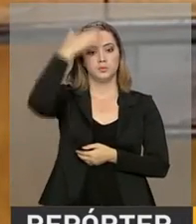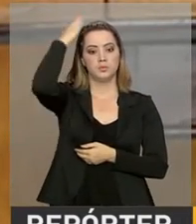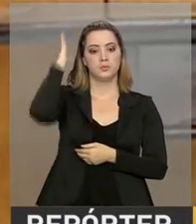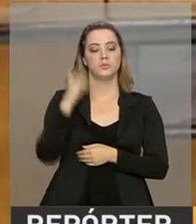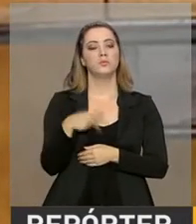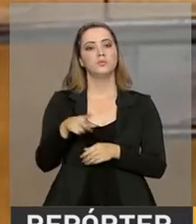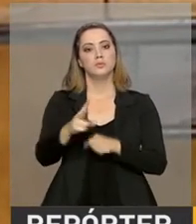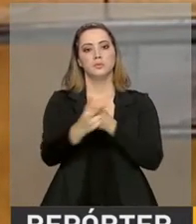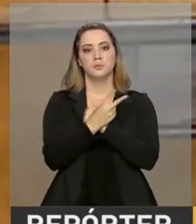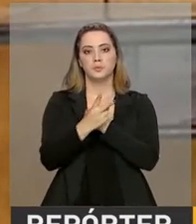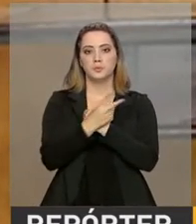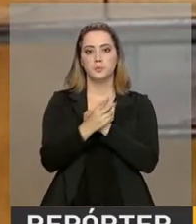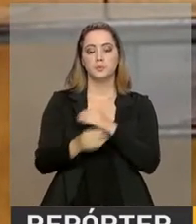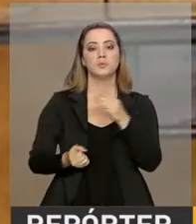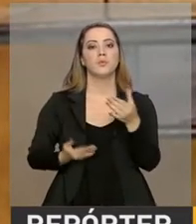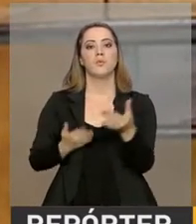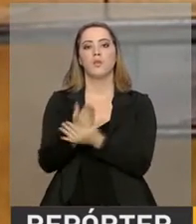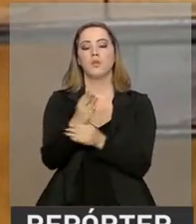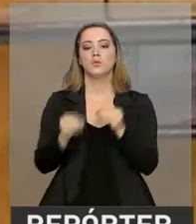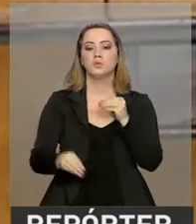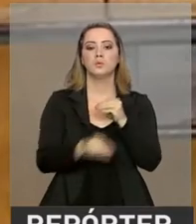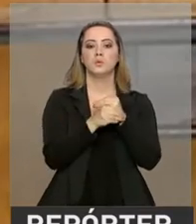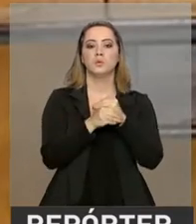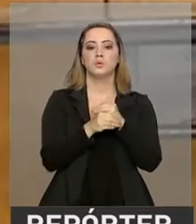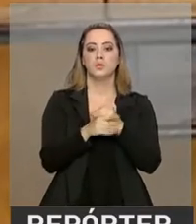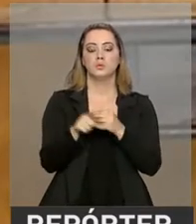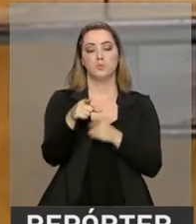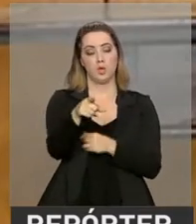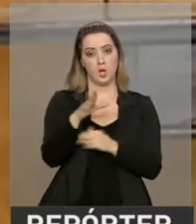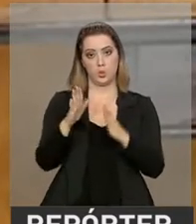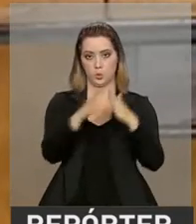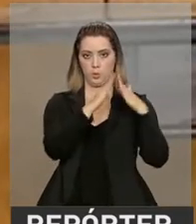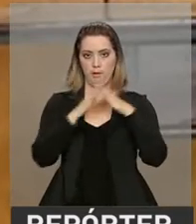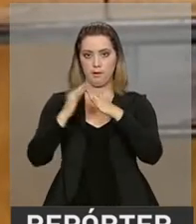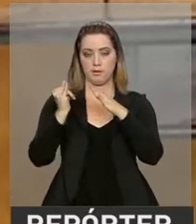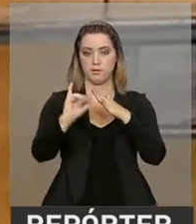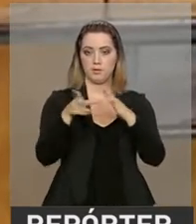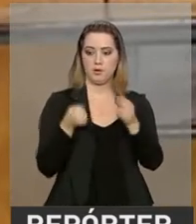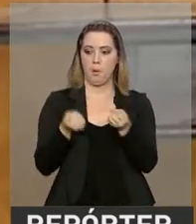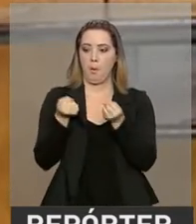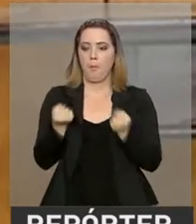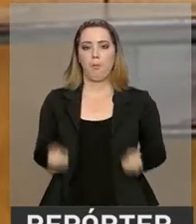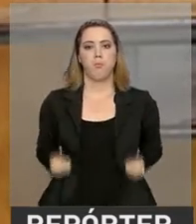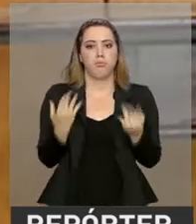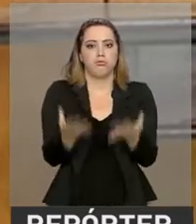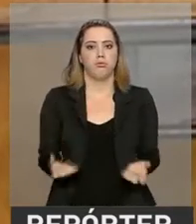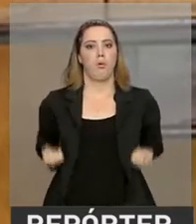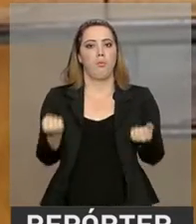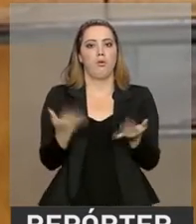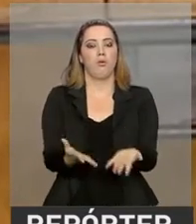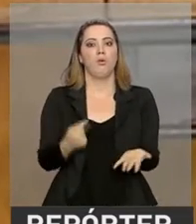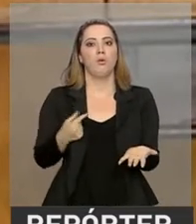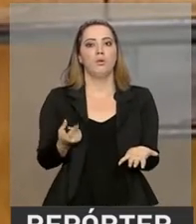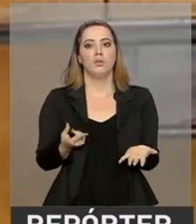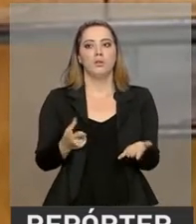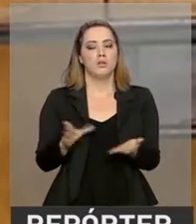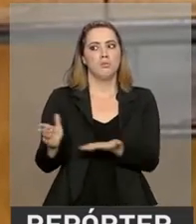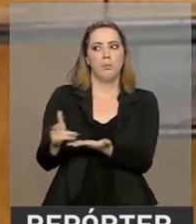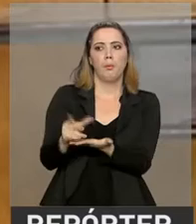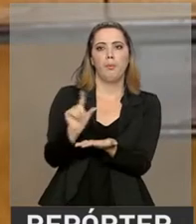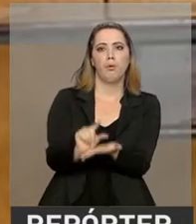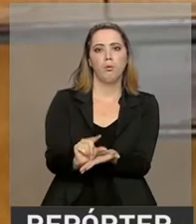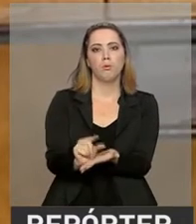que limita os gastos. Na sua casa, se você gasta mais do que você ganha, é claro que num dado momento você começa a fazer